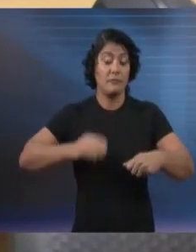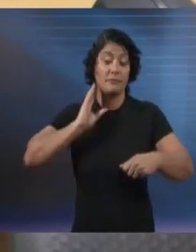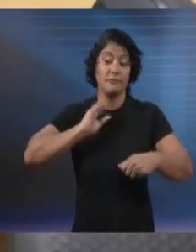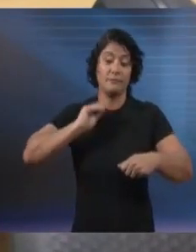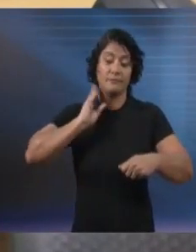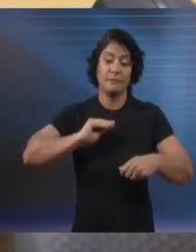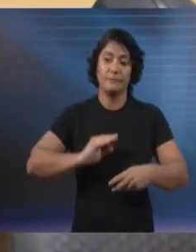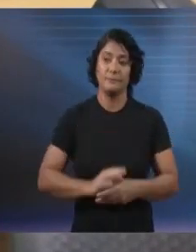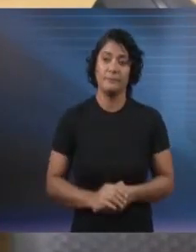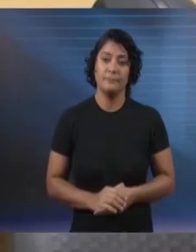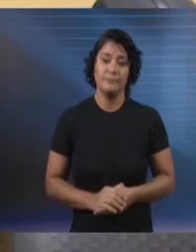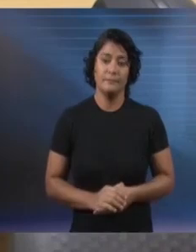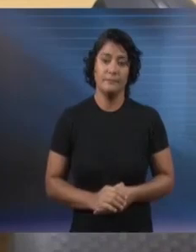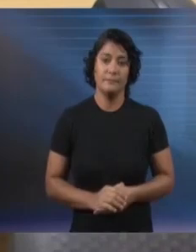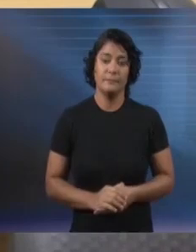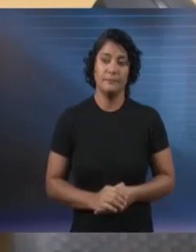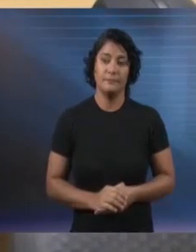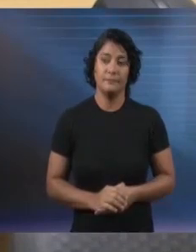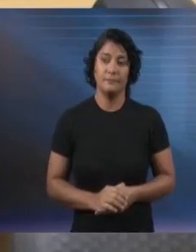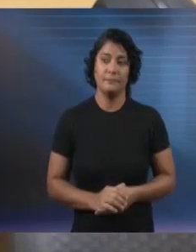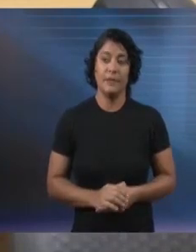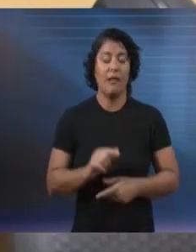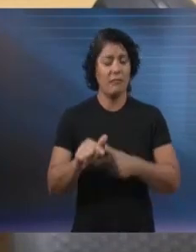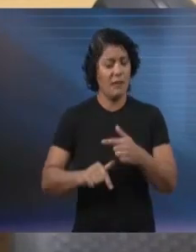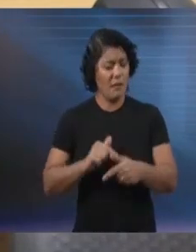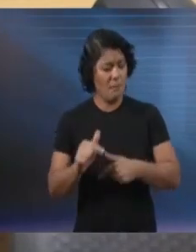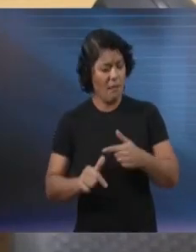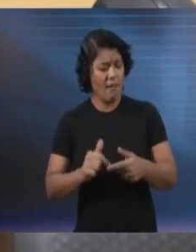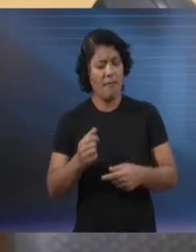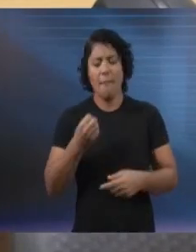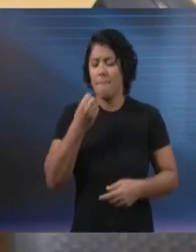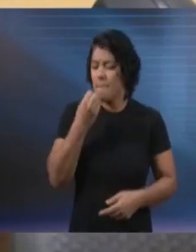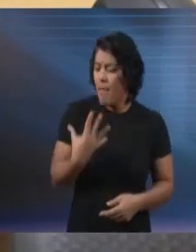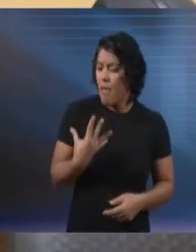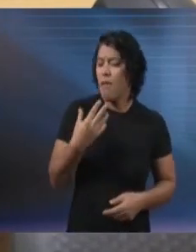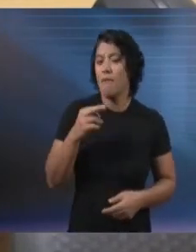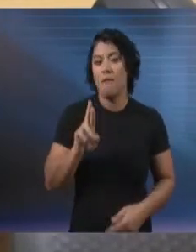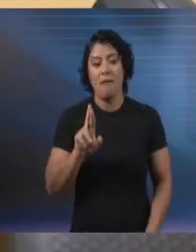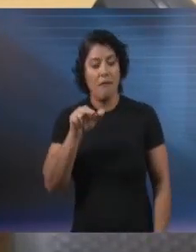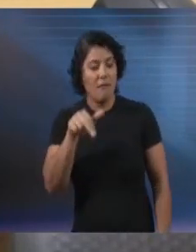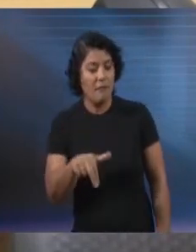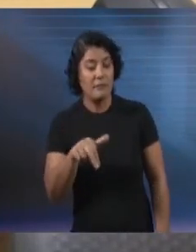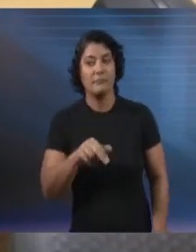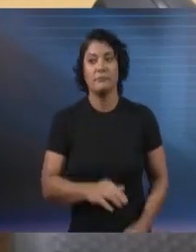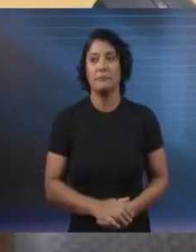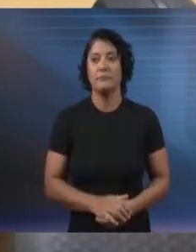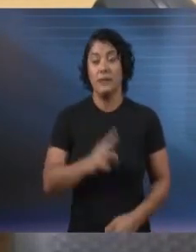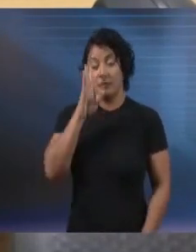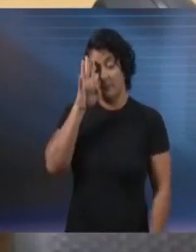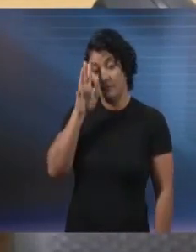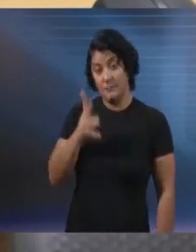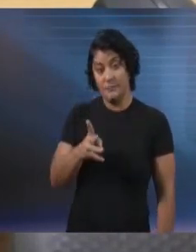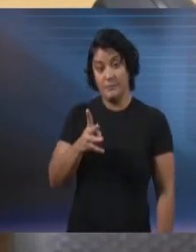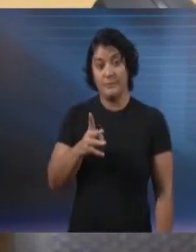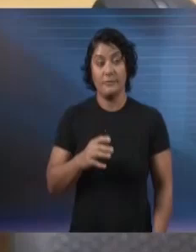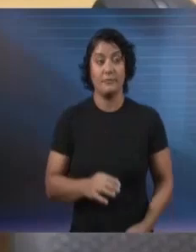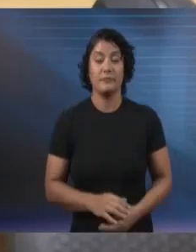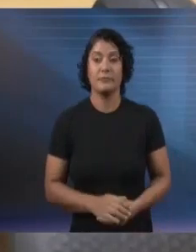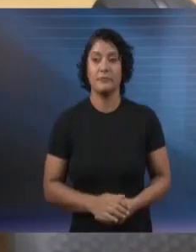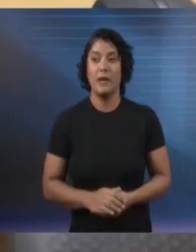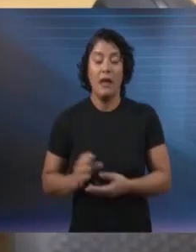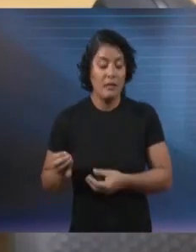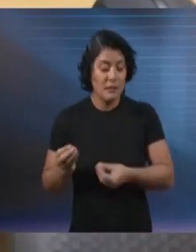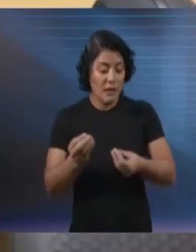a governadora eficiente que governa o Rio Grande do Norte, tome a decisão de